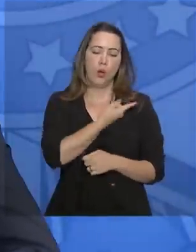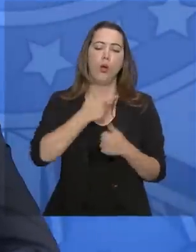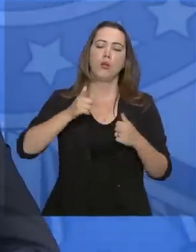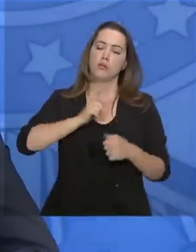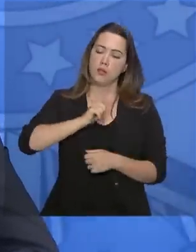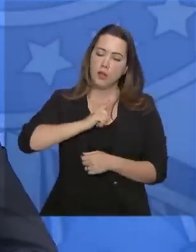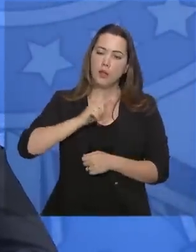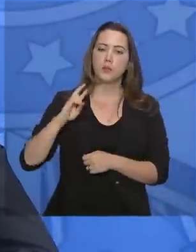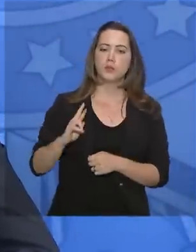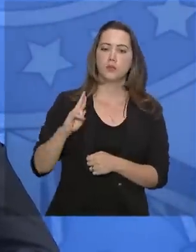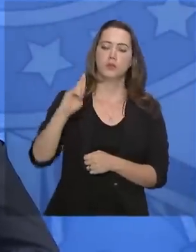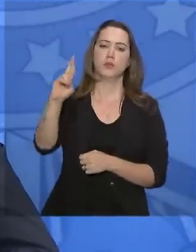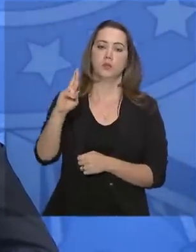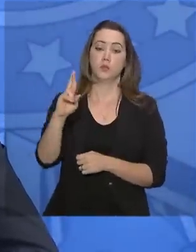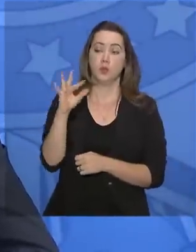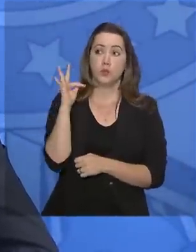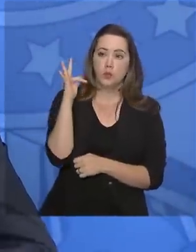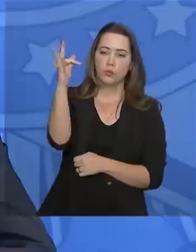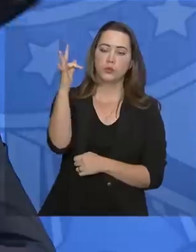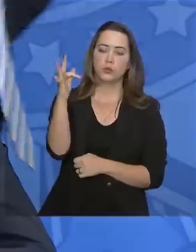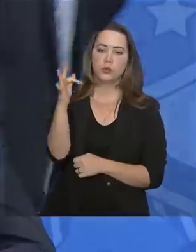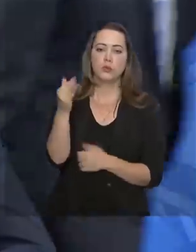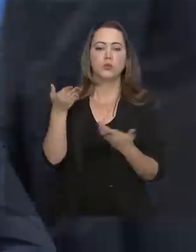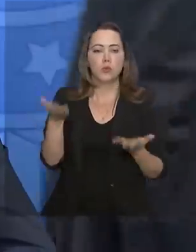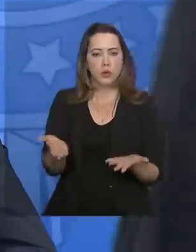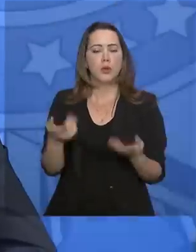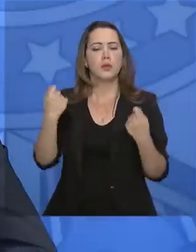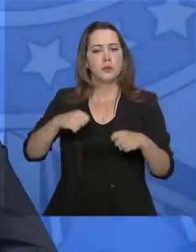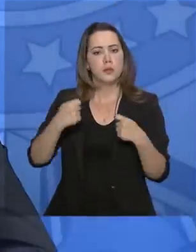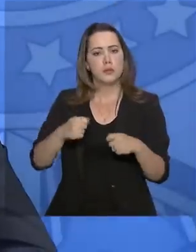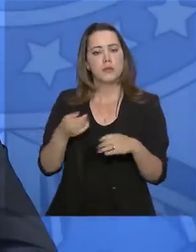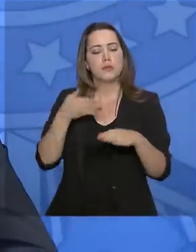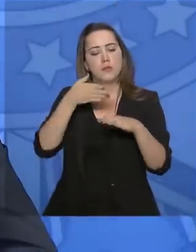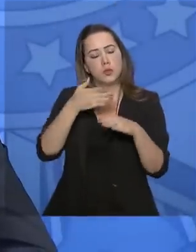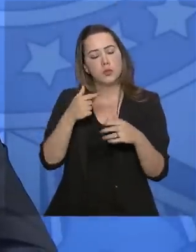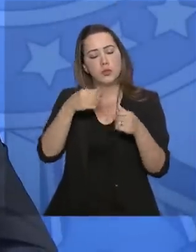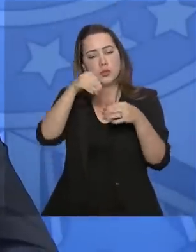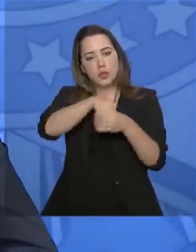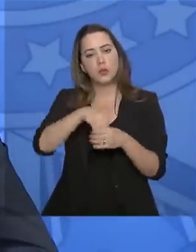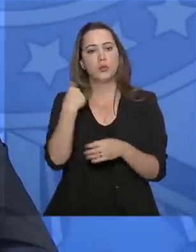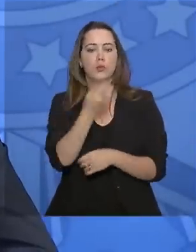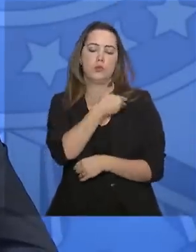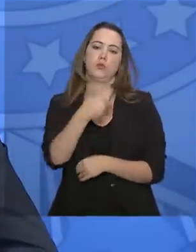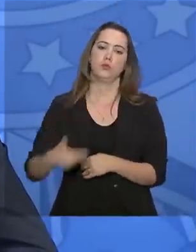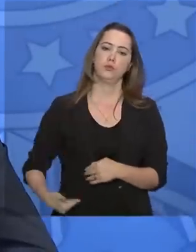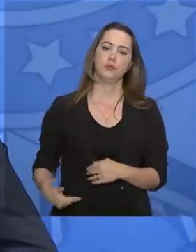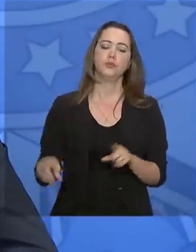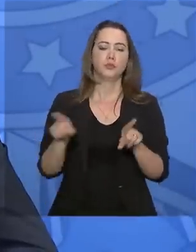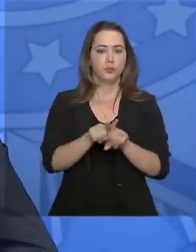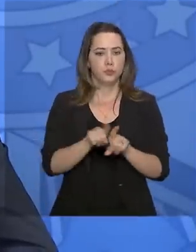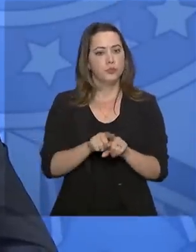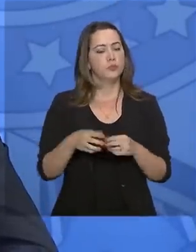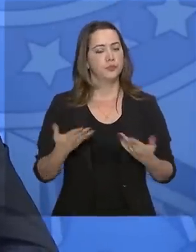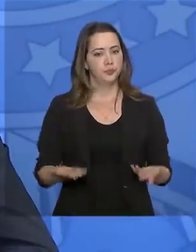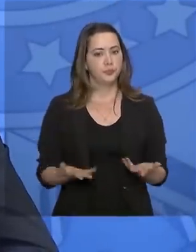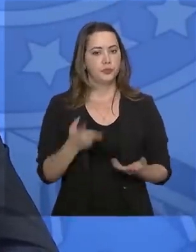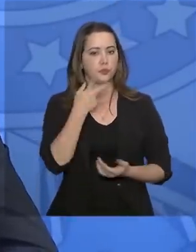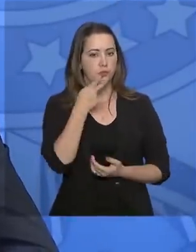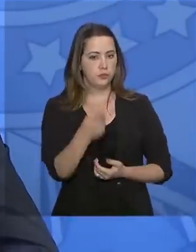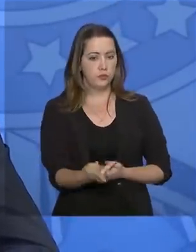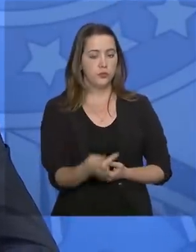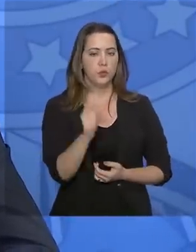tremenda responsabilidade com o seu futuro e ele passa pelo nosso governo e quando se fala